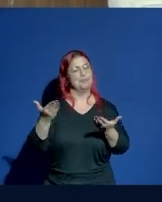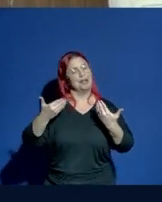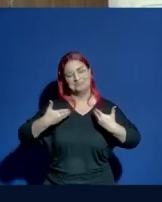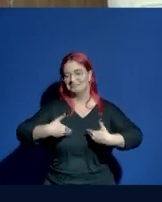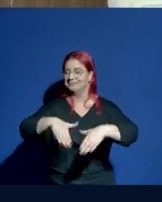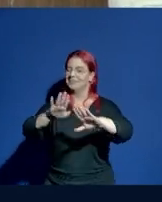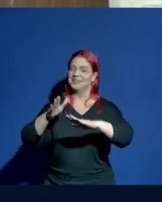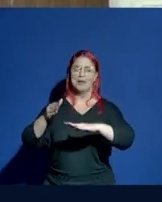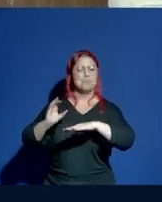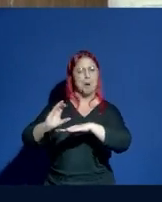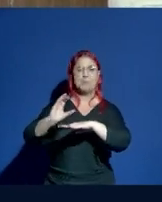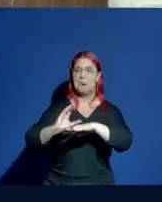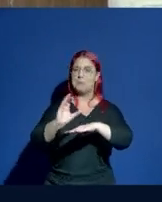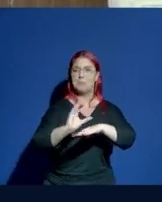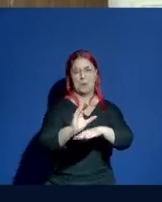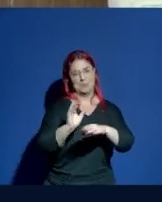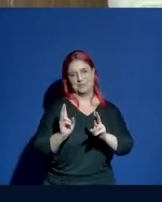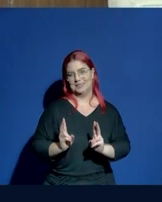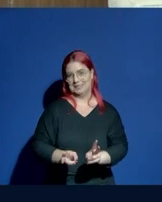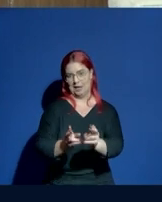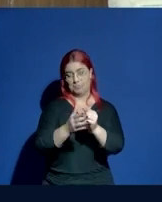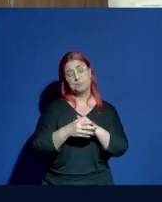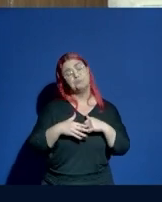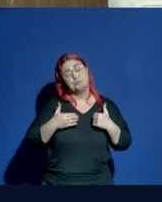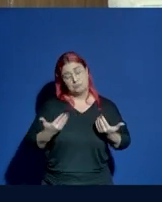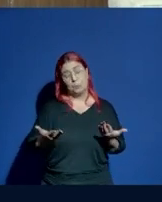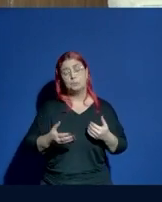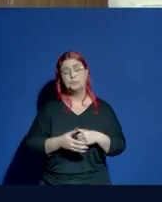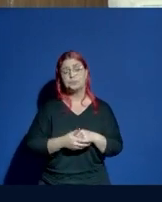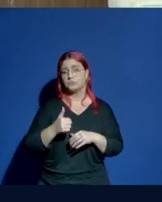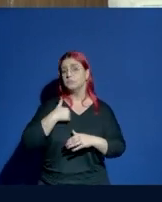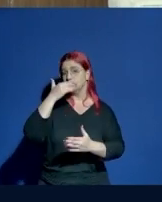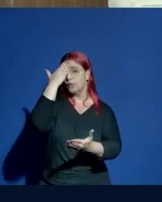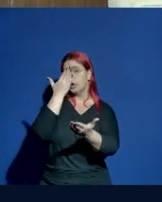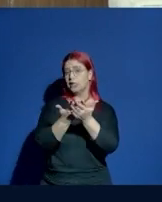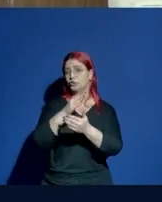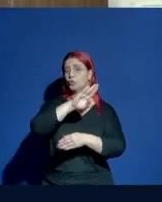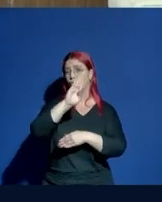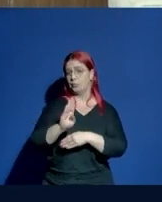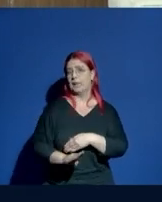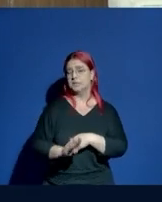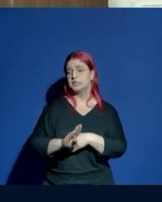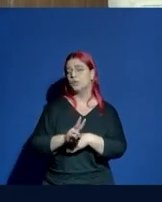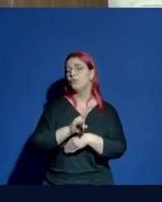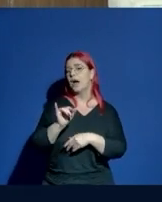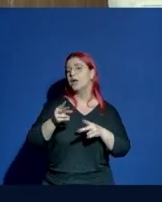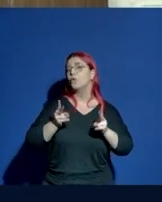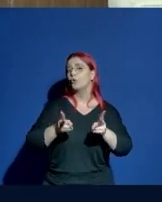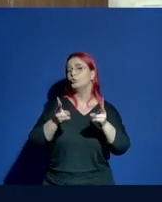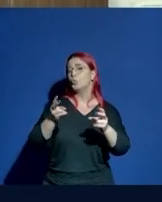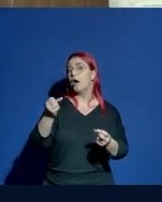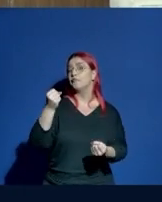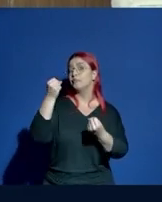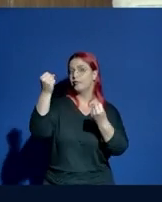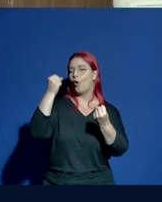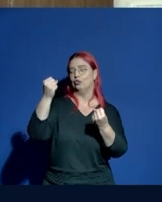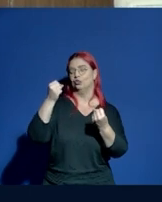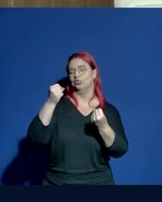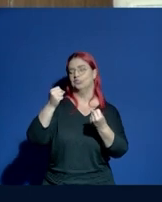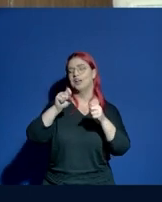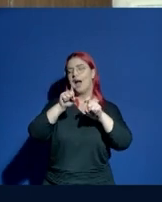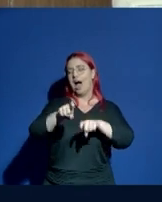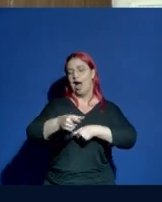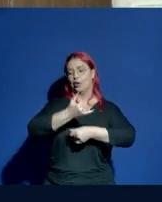segue investindo muito forte para isso então eu acredito que o Brasil continuará sendo uma potência agroenergética